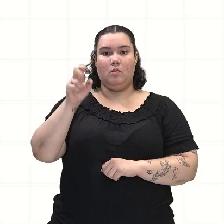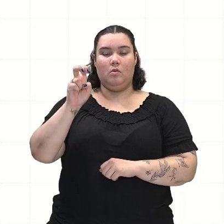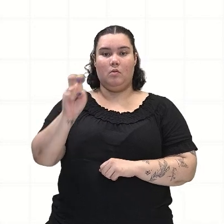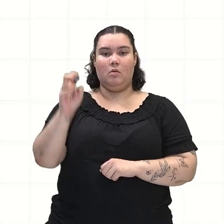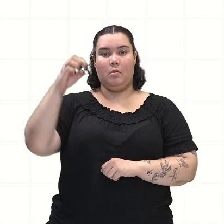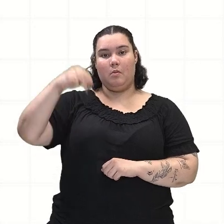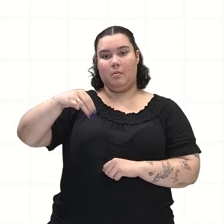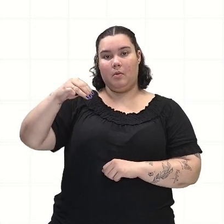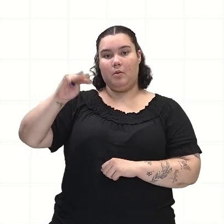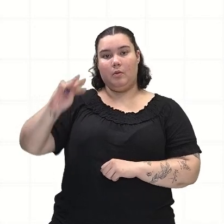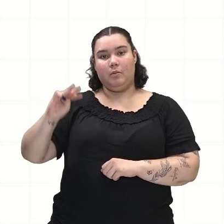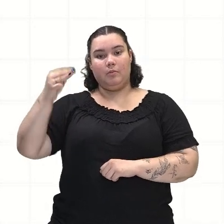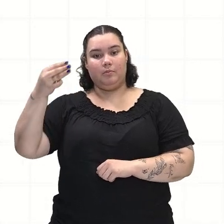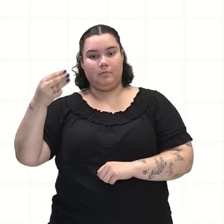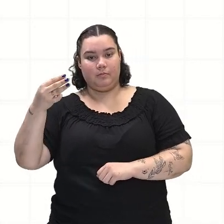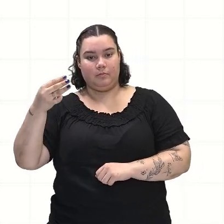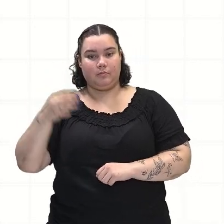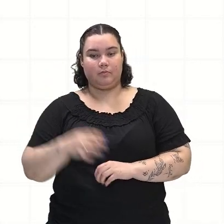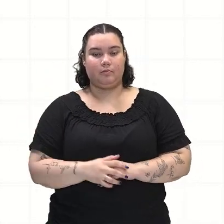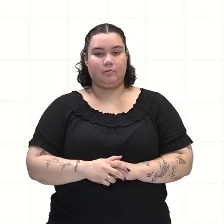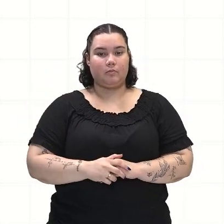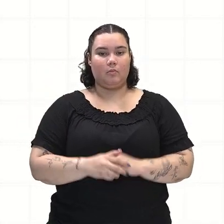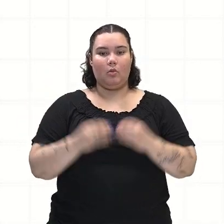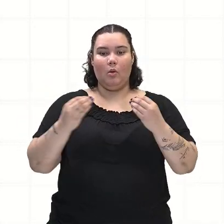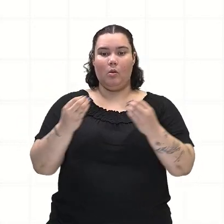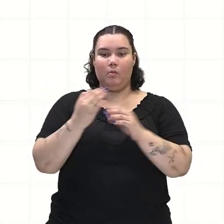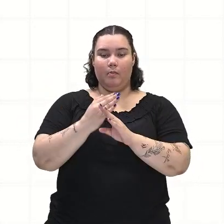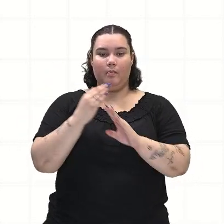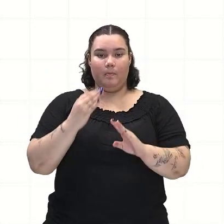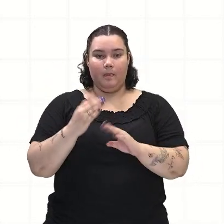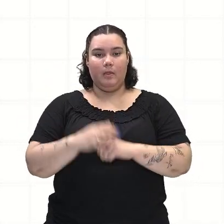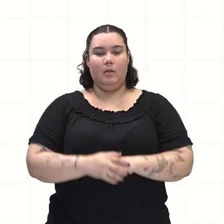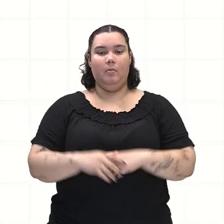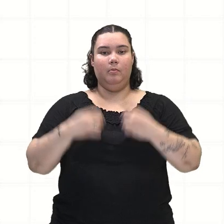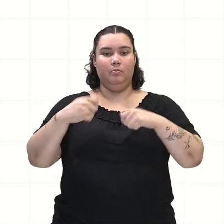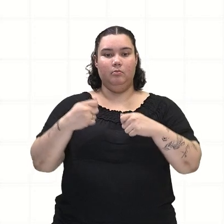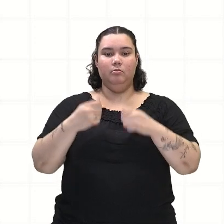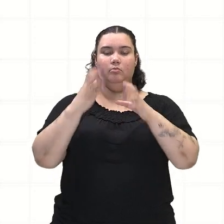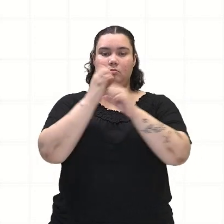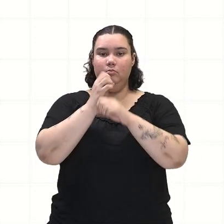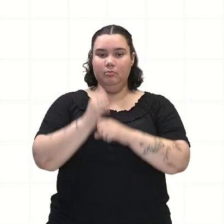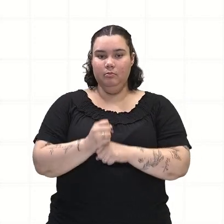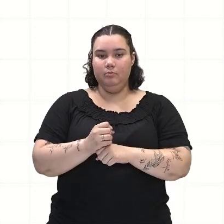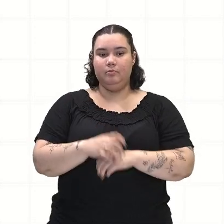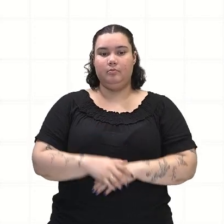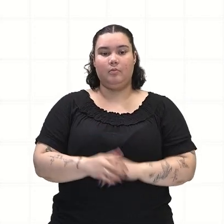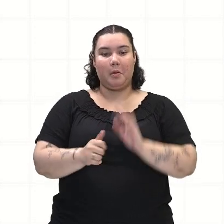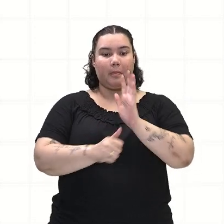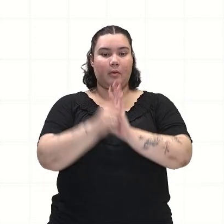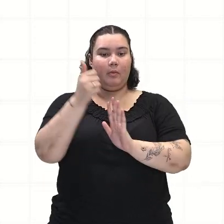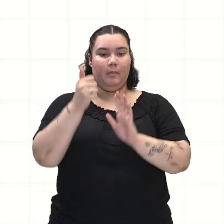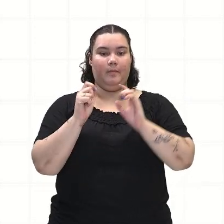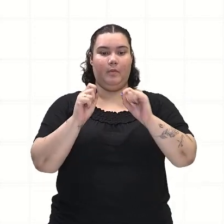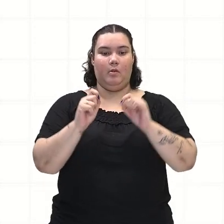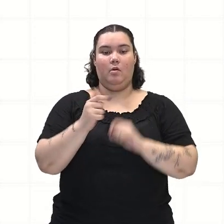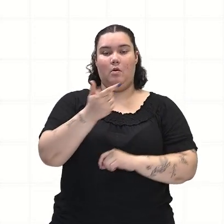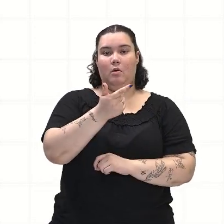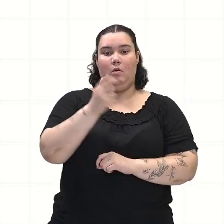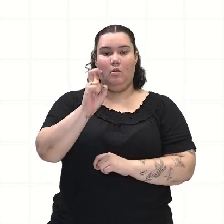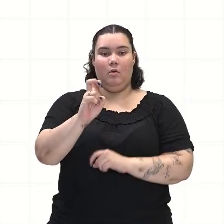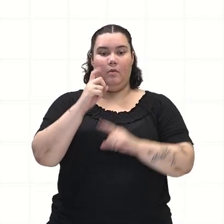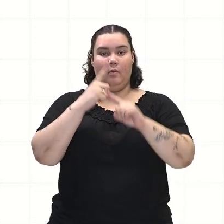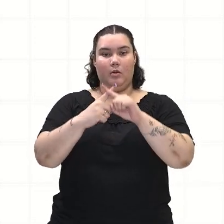3.125 metros cúbicos. Quando chegamos nesse resultado, eu vou ter que fazer o produto. Então, eu vou primeiro multiplicar 25